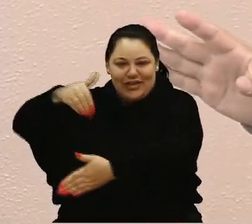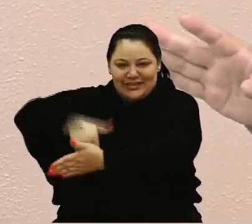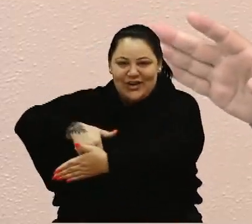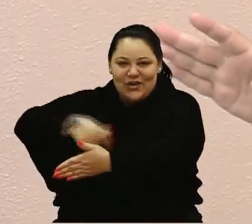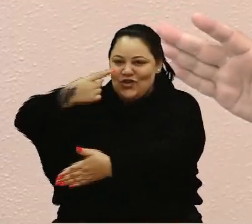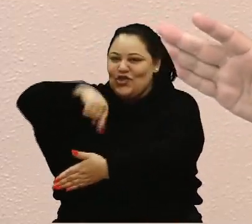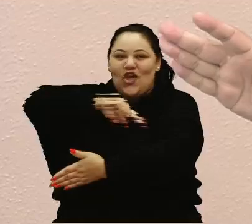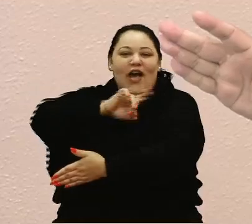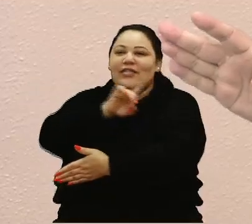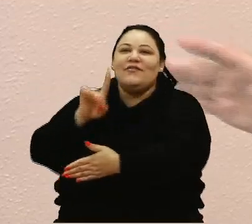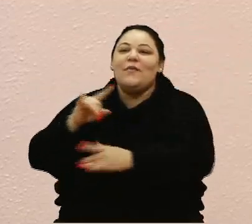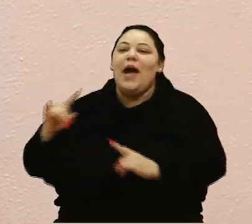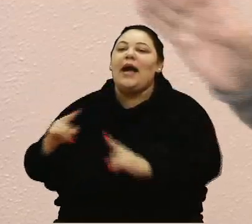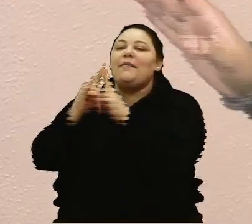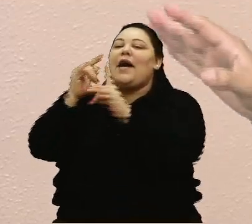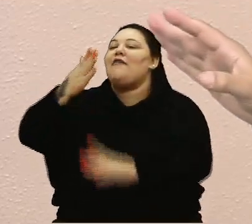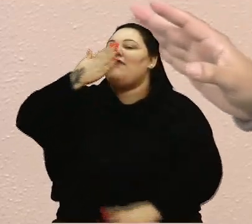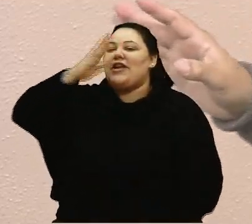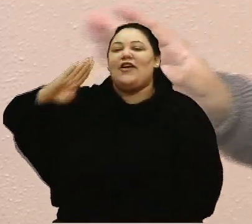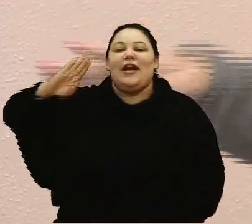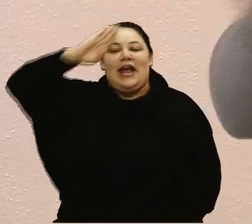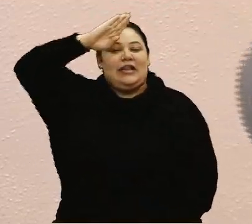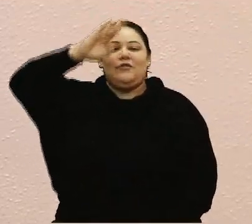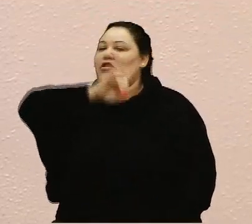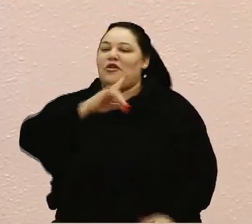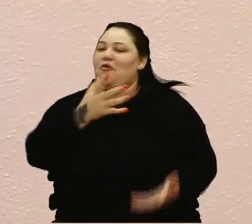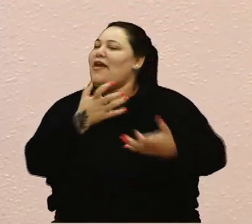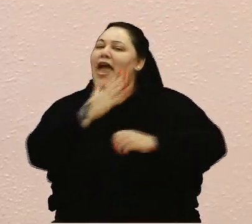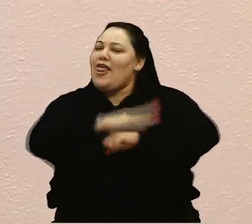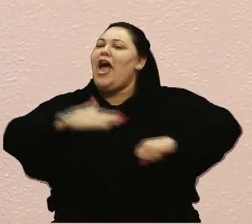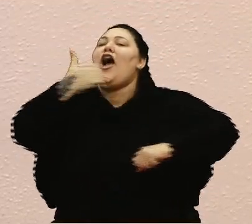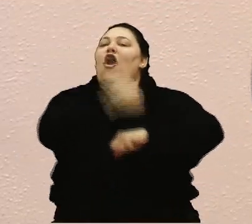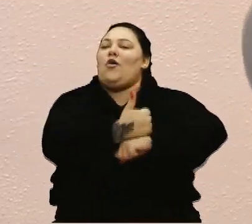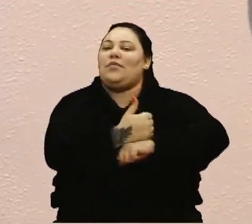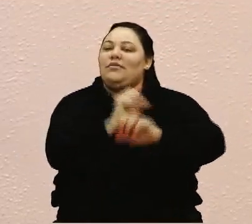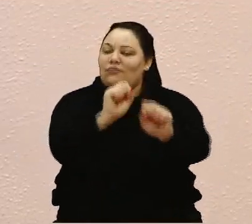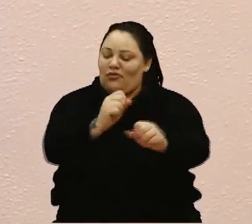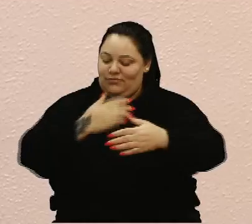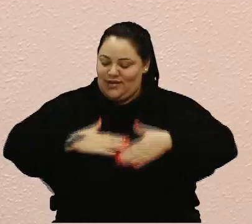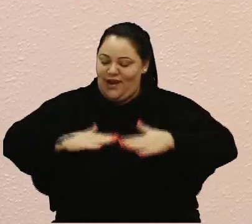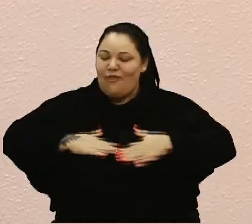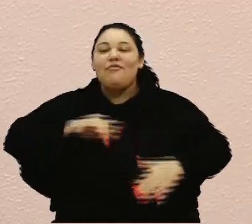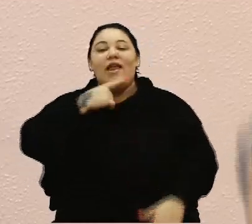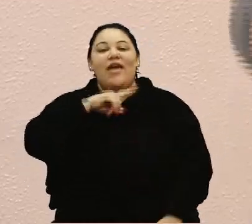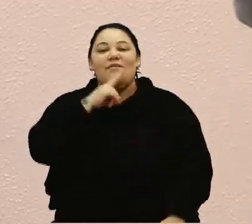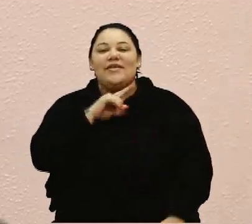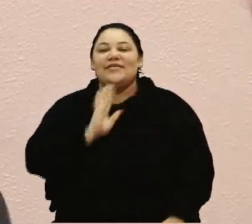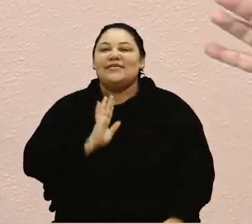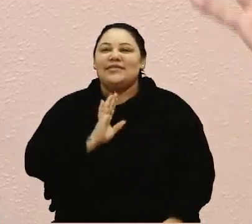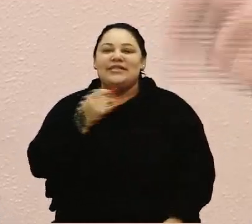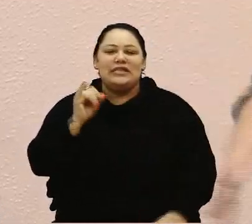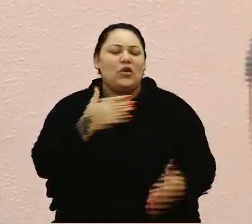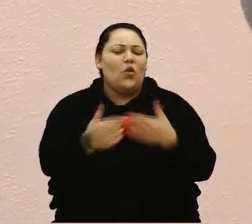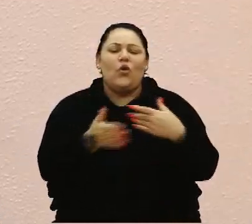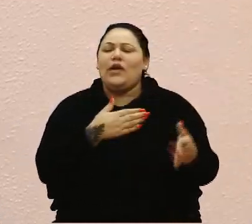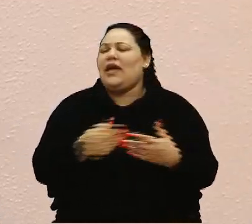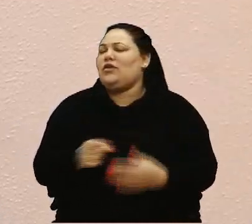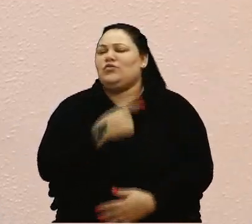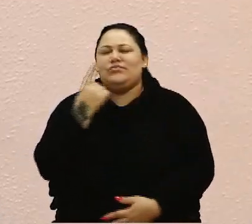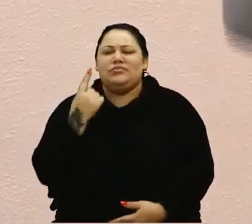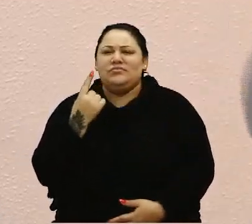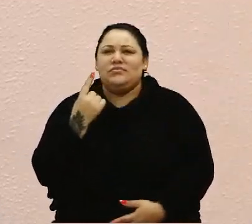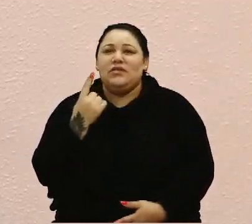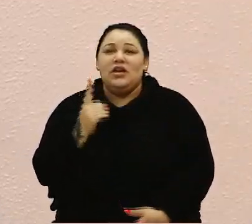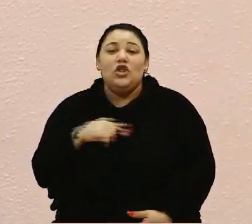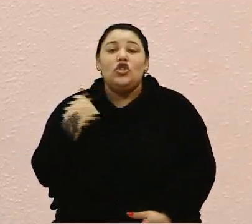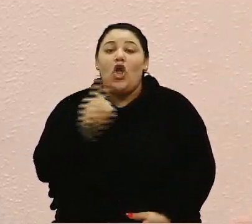vamos acampar na frente do quartel e não vamos querer dar golpe. Pode ficar tranquilo, vereador Caleb. Se for qualquer um deles, nós